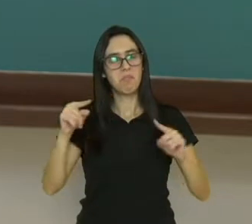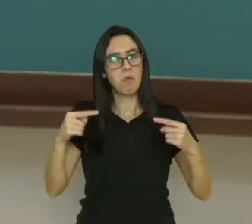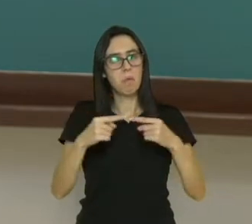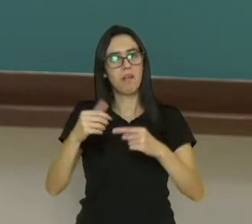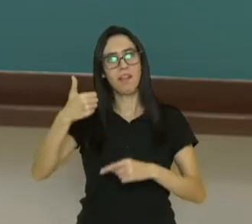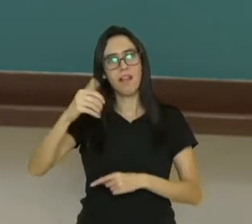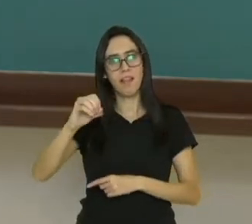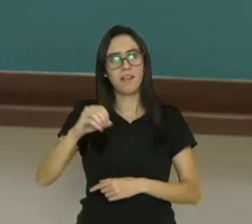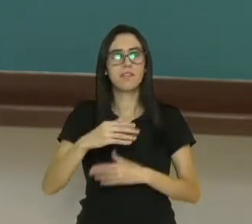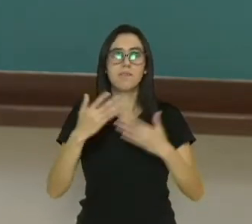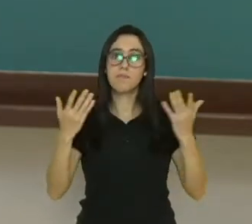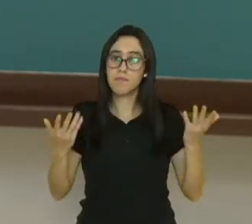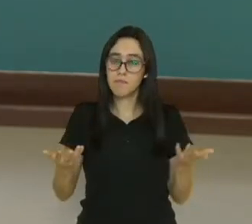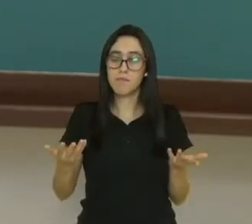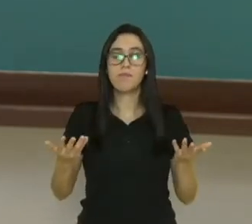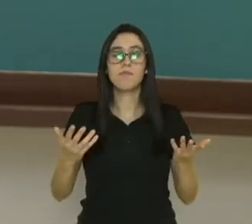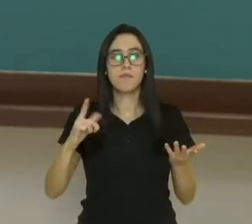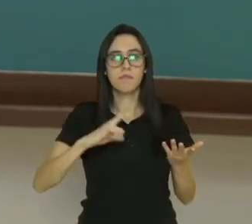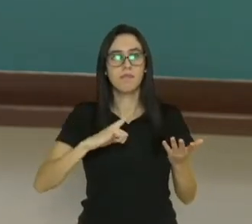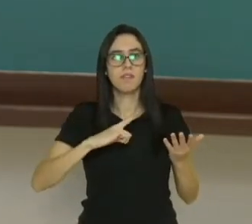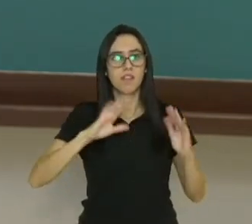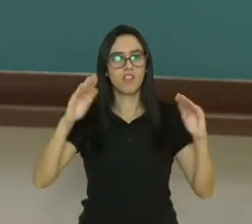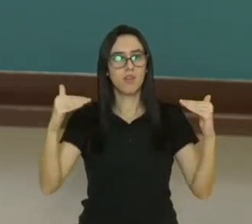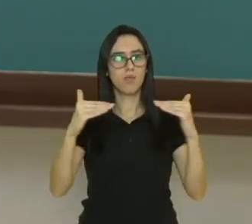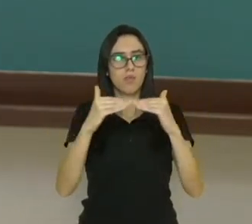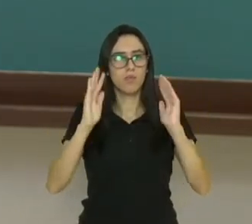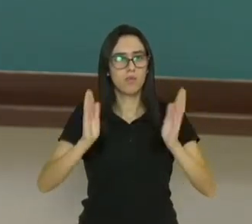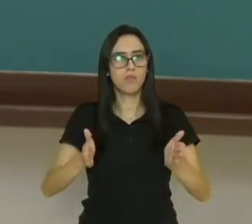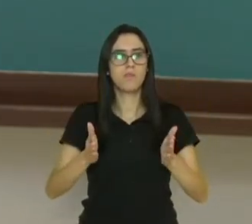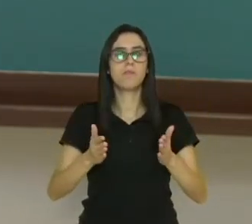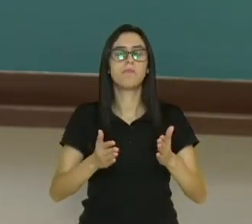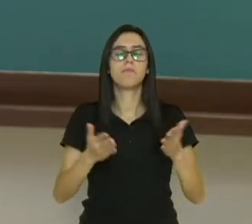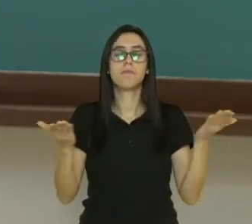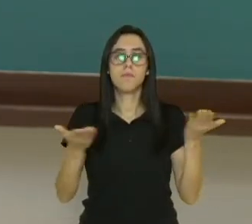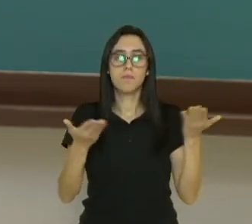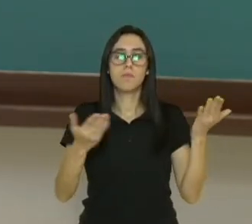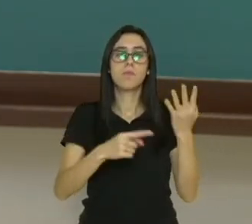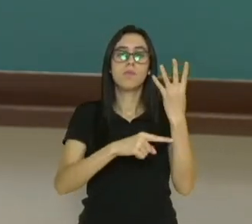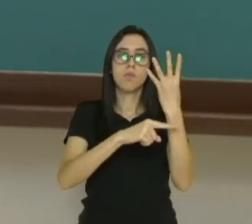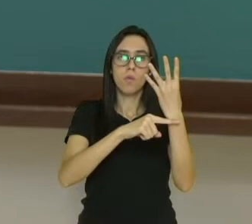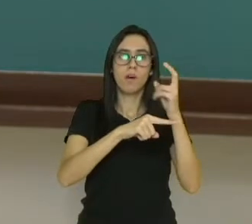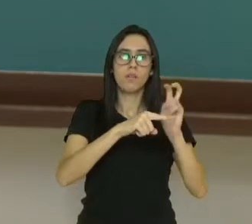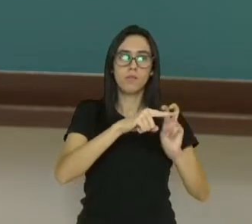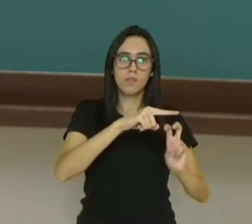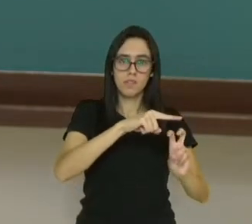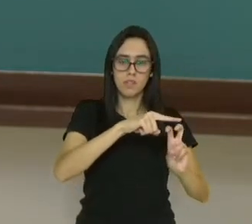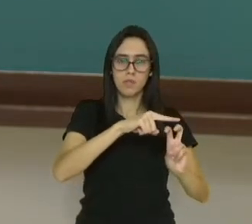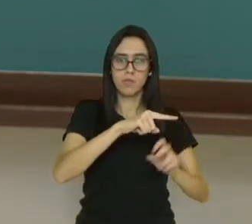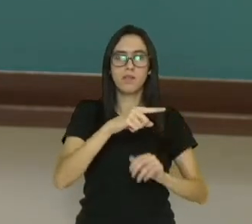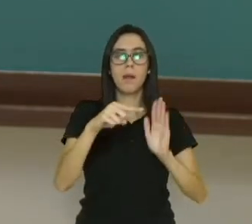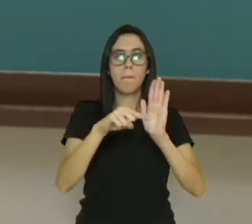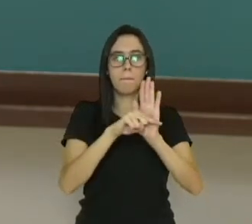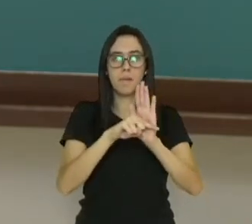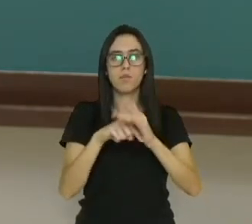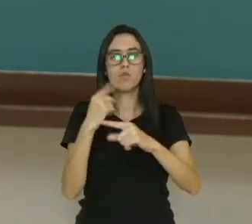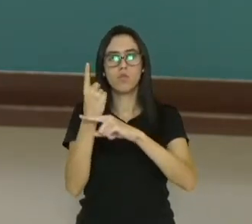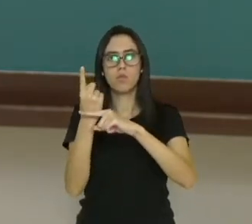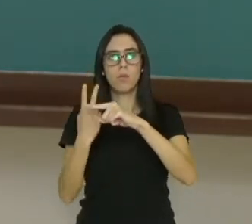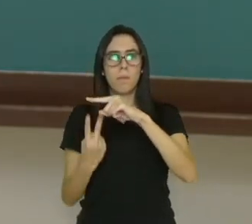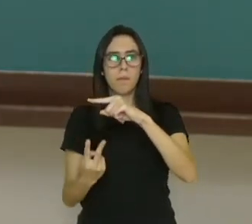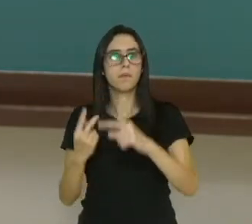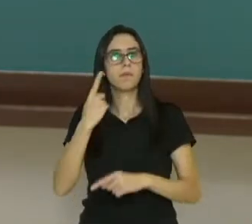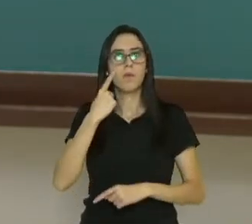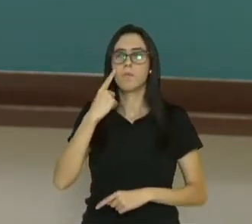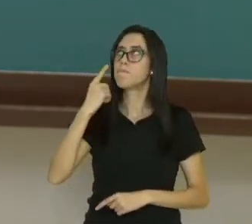Então eu encontro o quê? As frações equivalentes. 4/5 vou multiplicar em cima por 2, vai para 8, multiplico o denominador